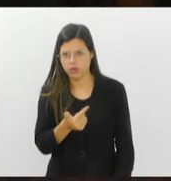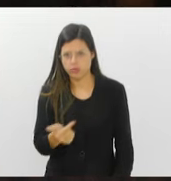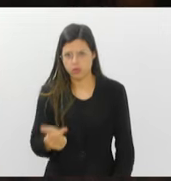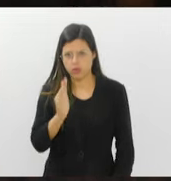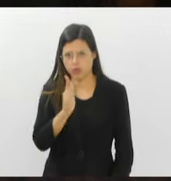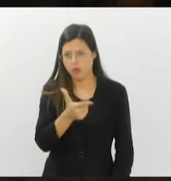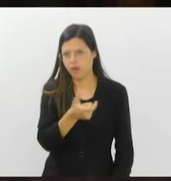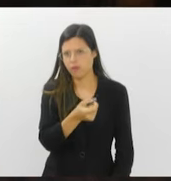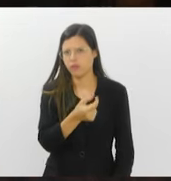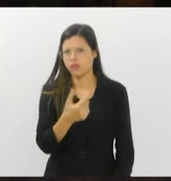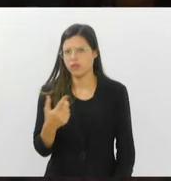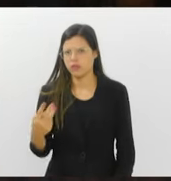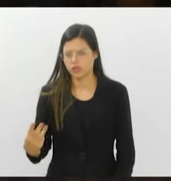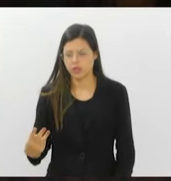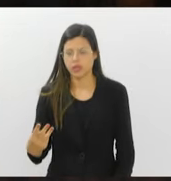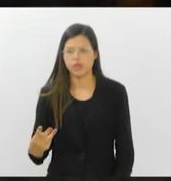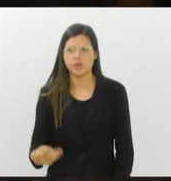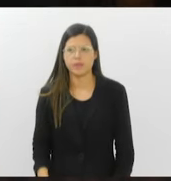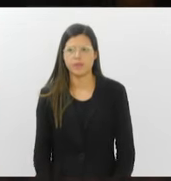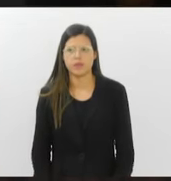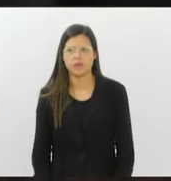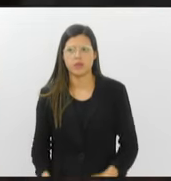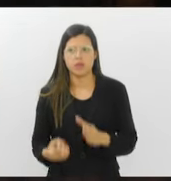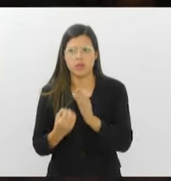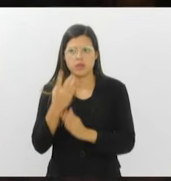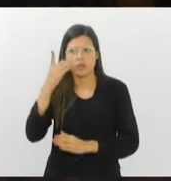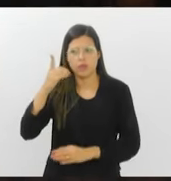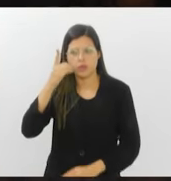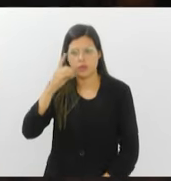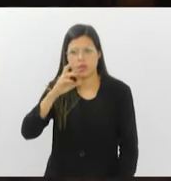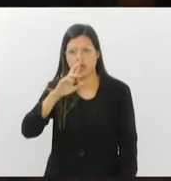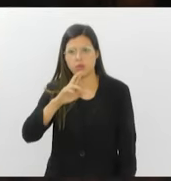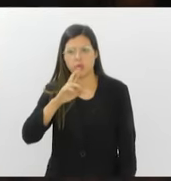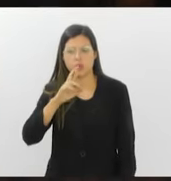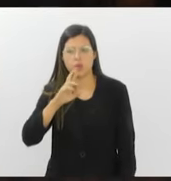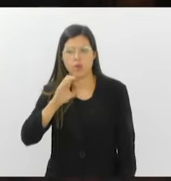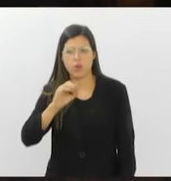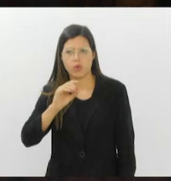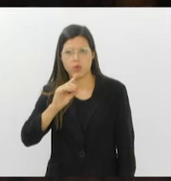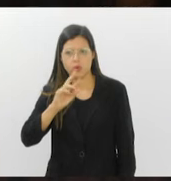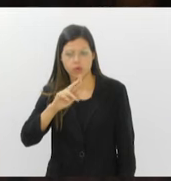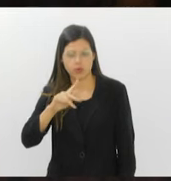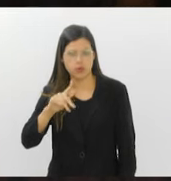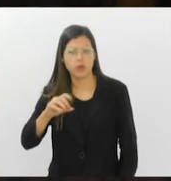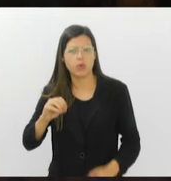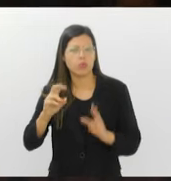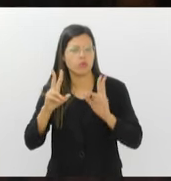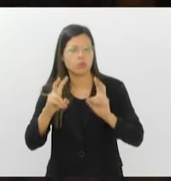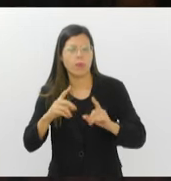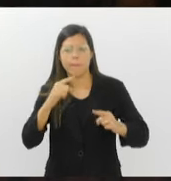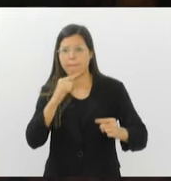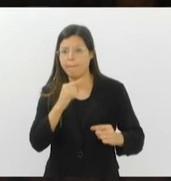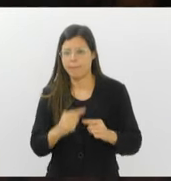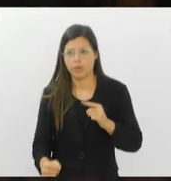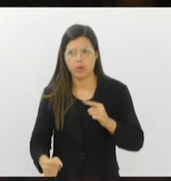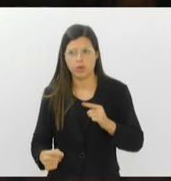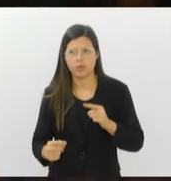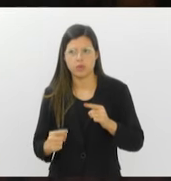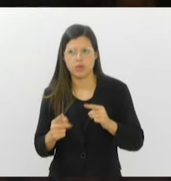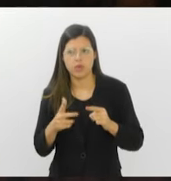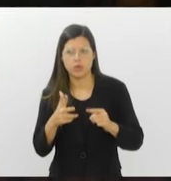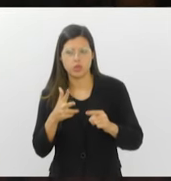1742 de 2023, de autoria do deputado Rodrigo Bacelar, que dispõe sobre a proibição de interrupção